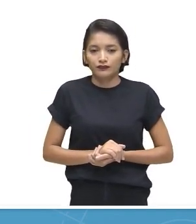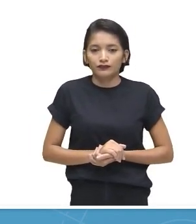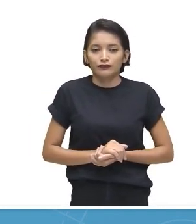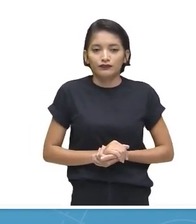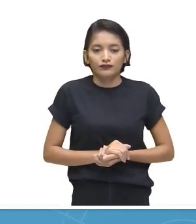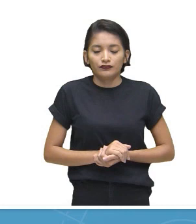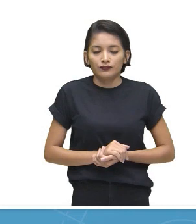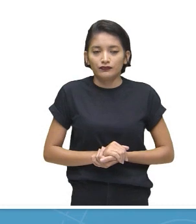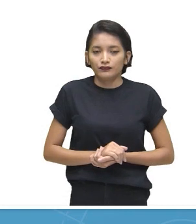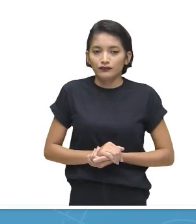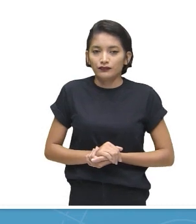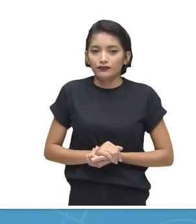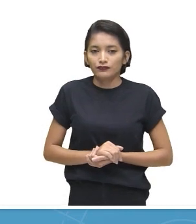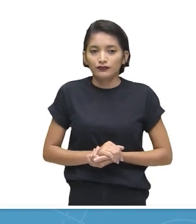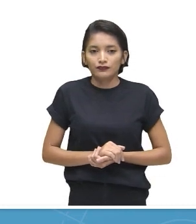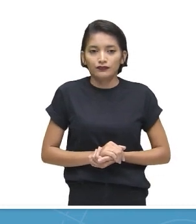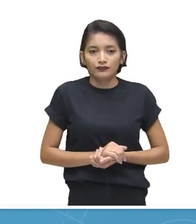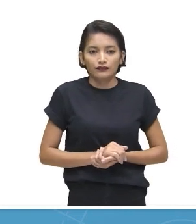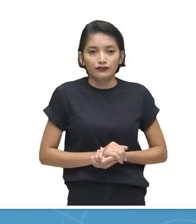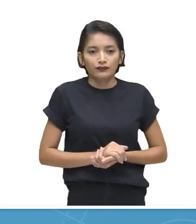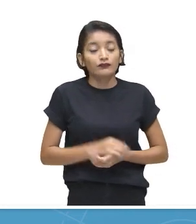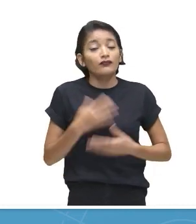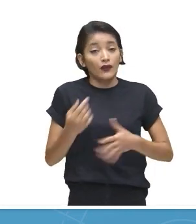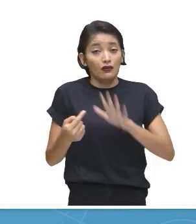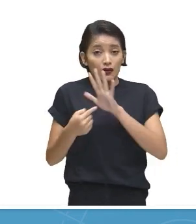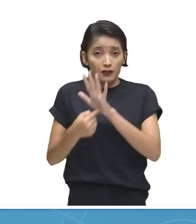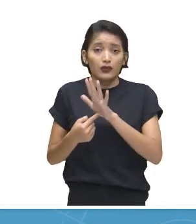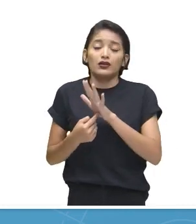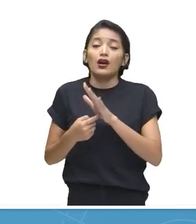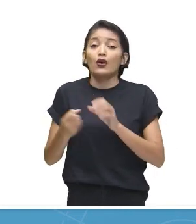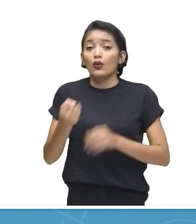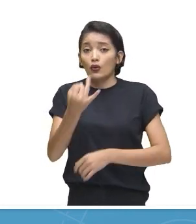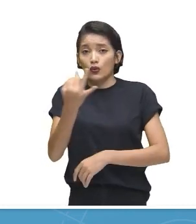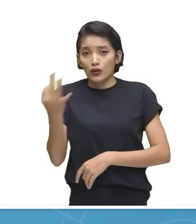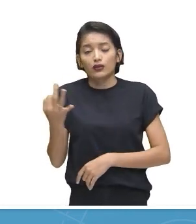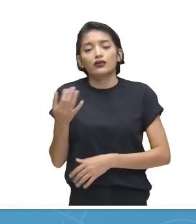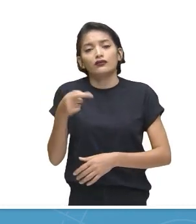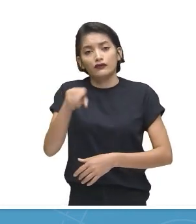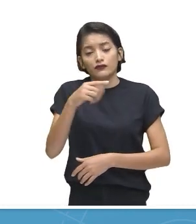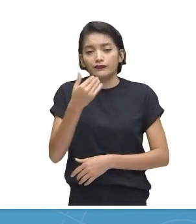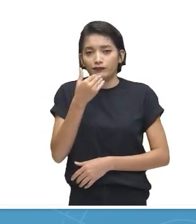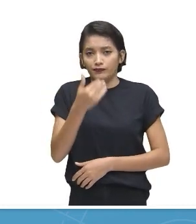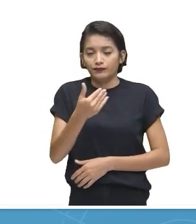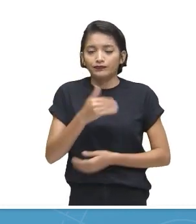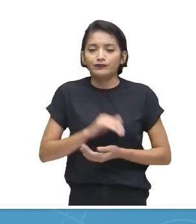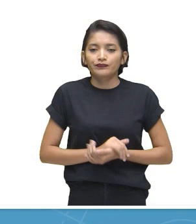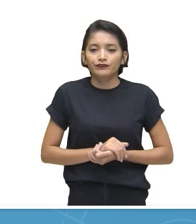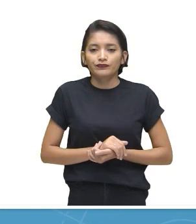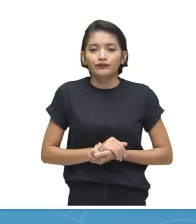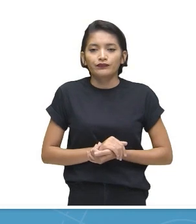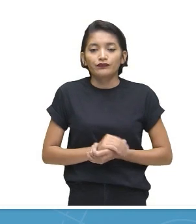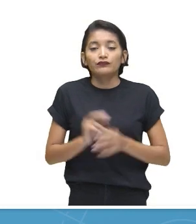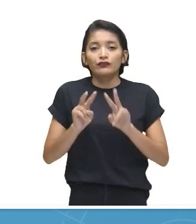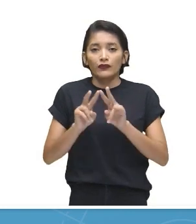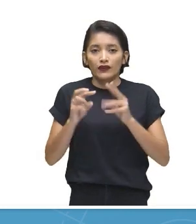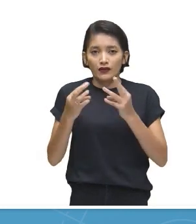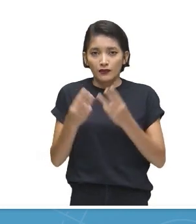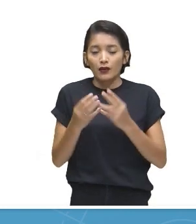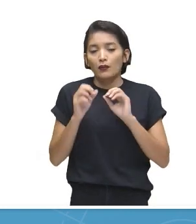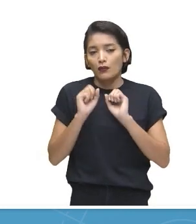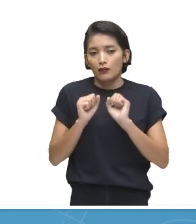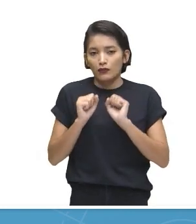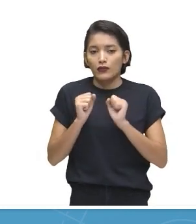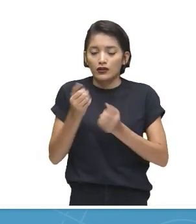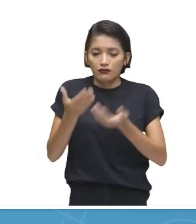gramas, certo? E aí vai aparecer também lá a quantidade que você pediu, ok? Então a massa ela pode ser medida por